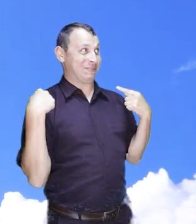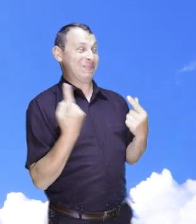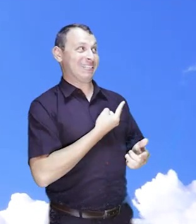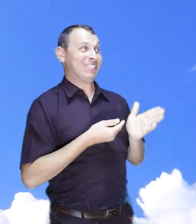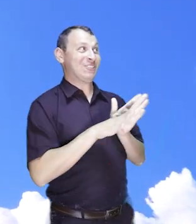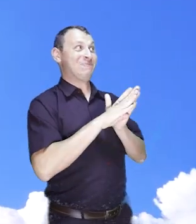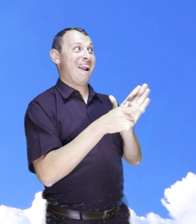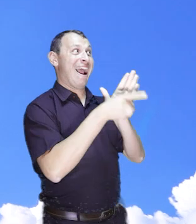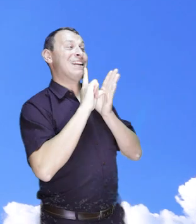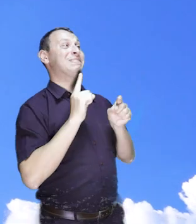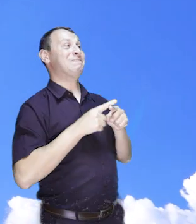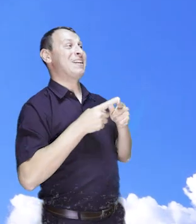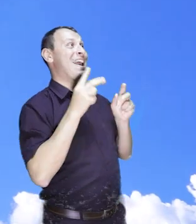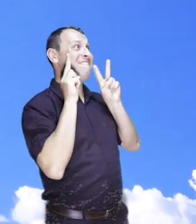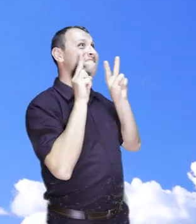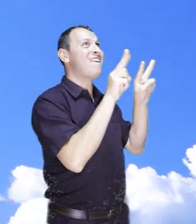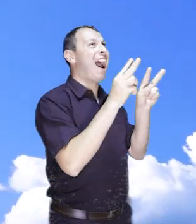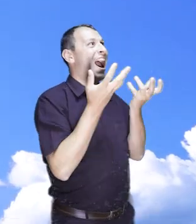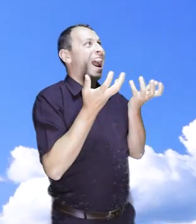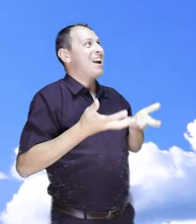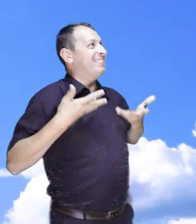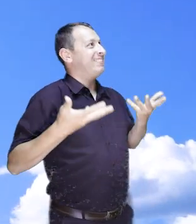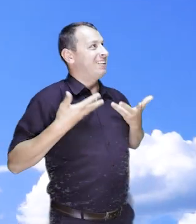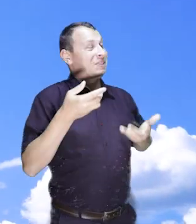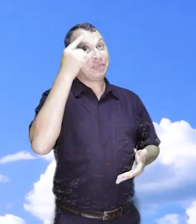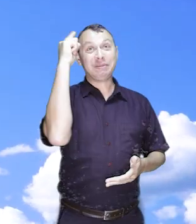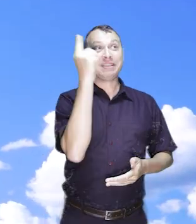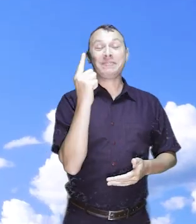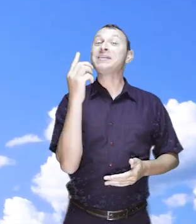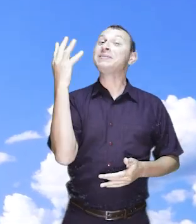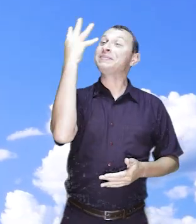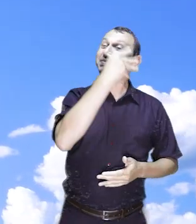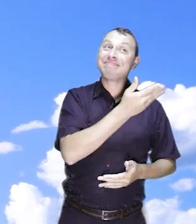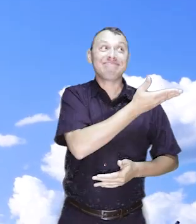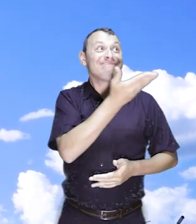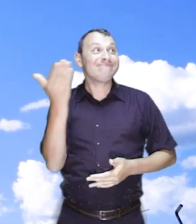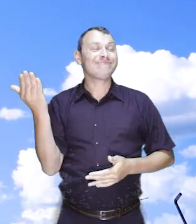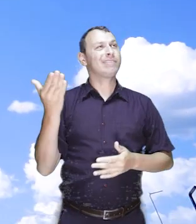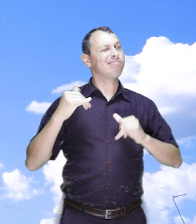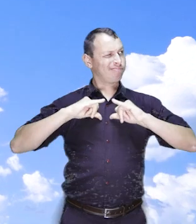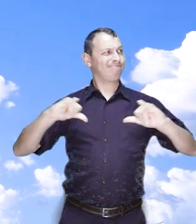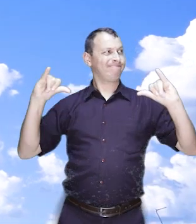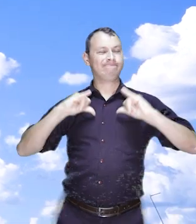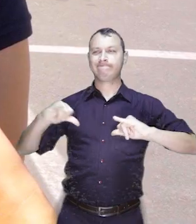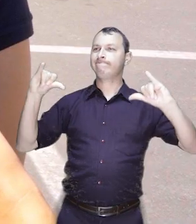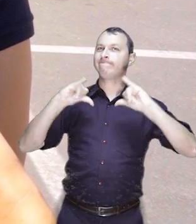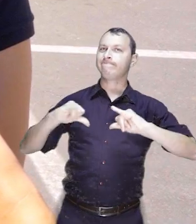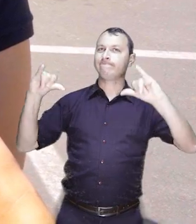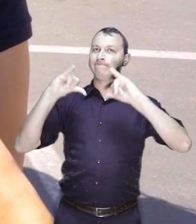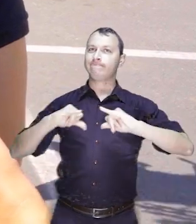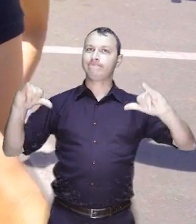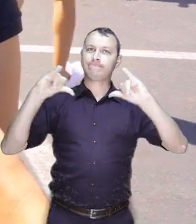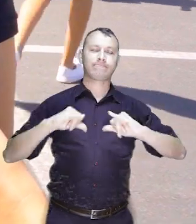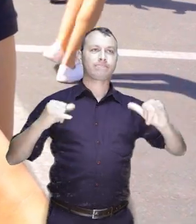para ver, estamos muito animados. É, nós não sabíamos que o lugar era tão bonito e serve até para divulgar. É um